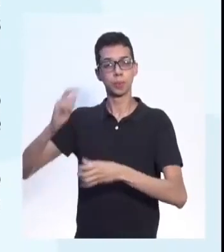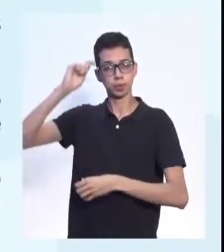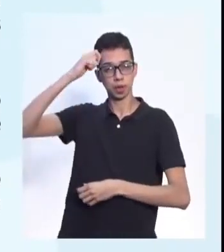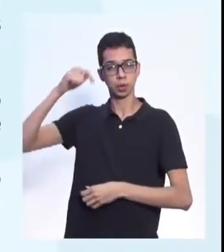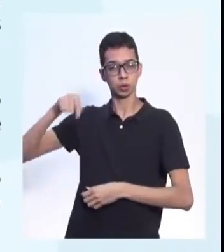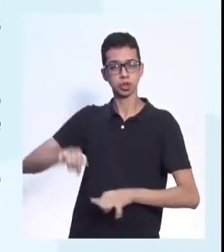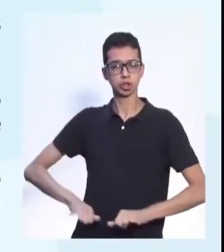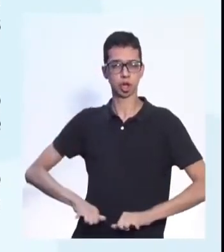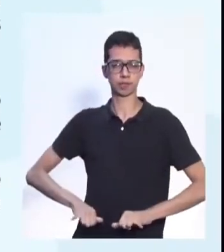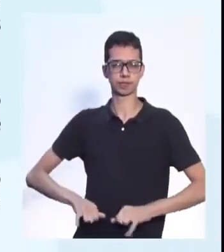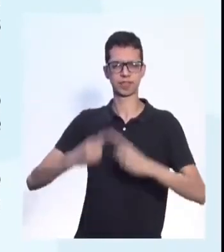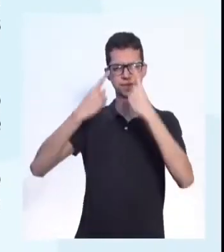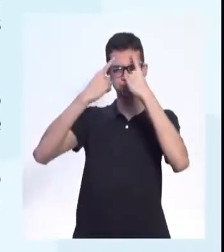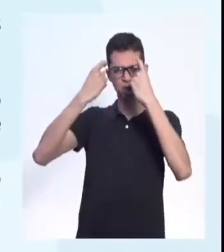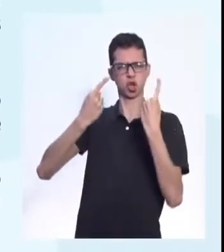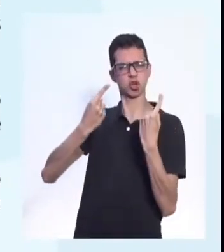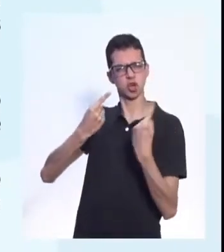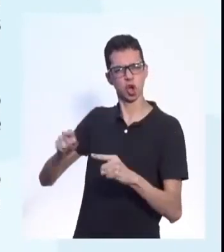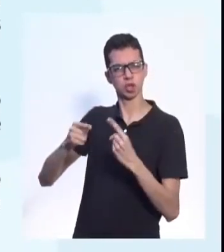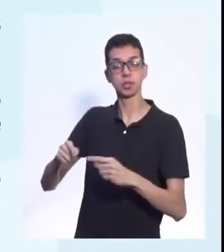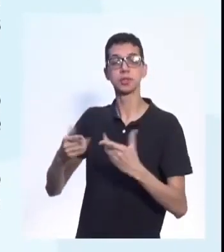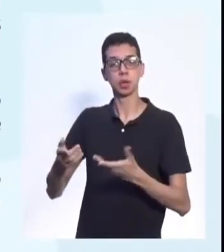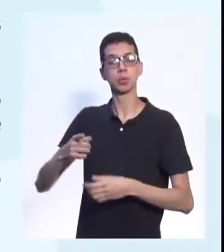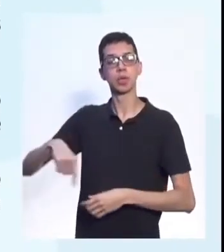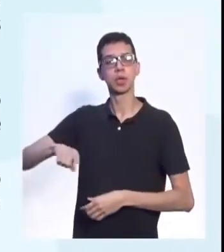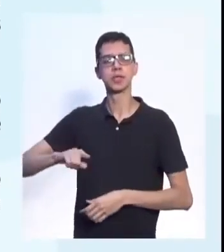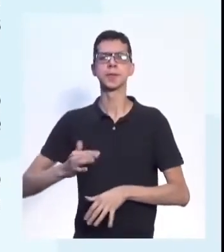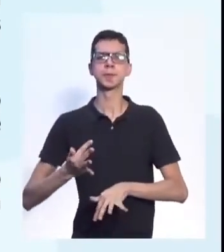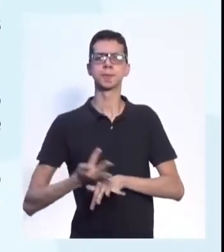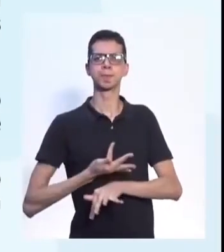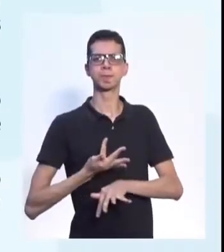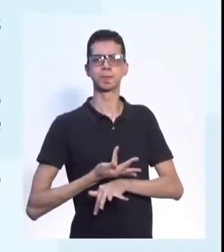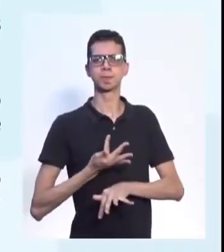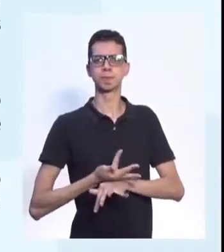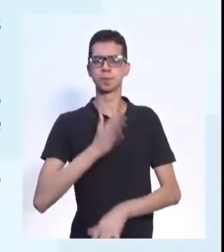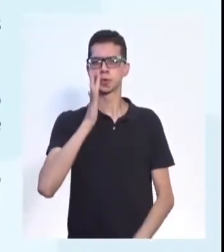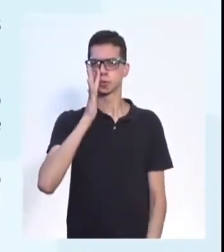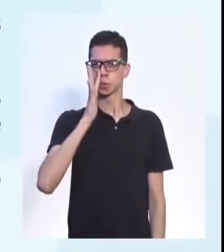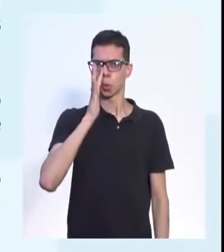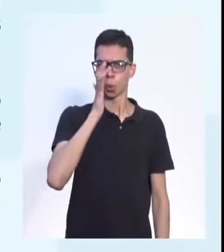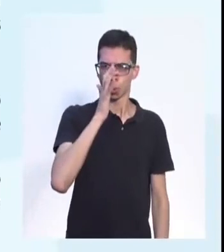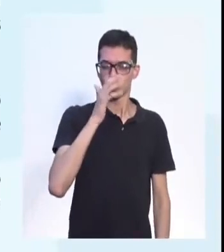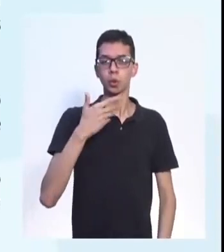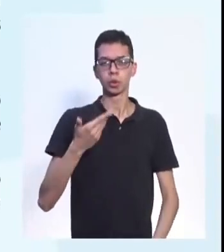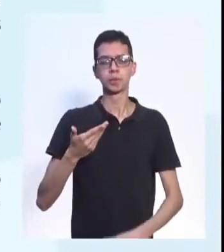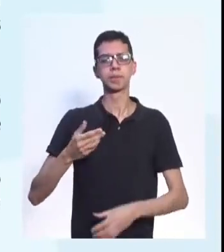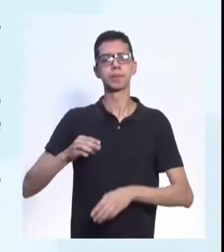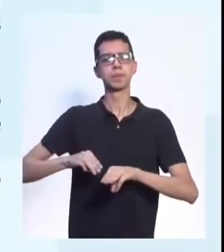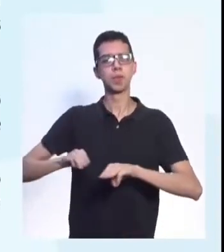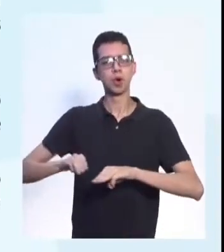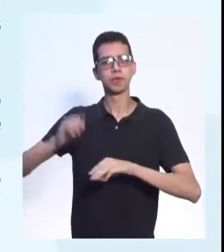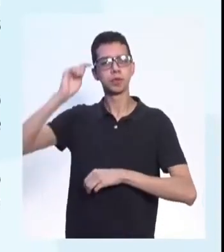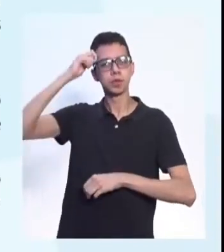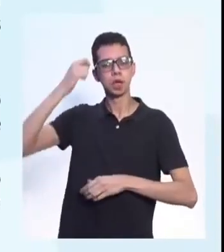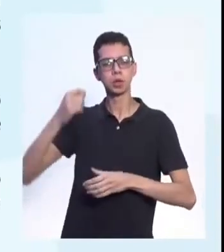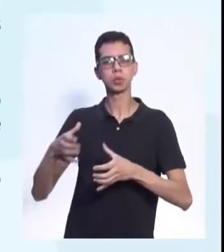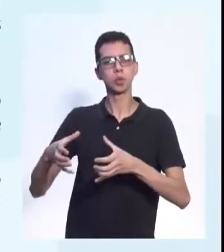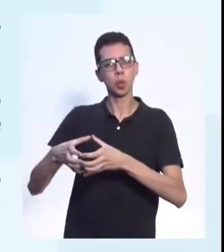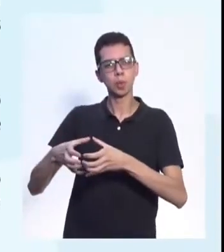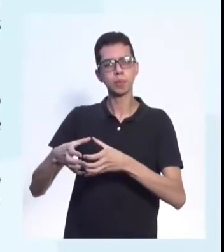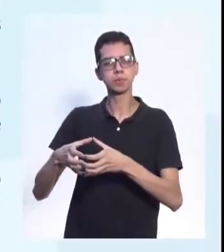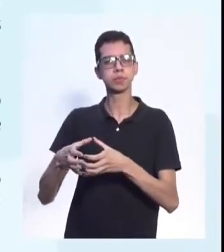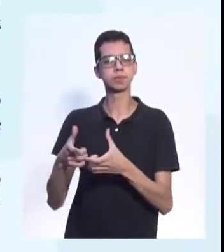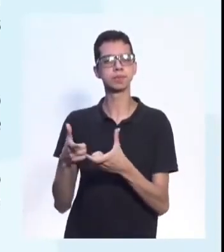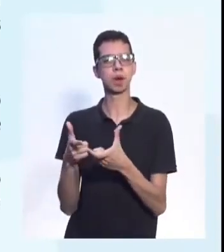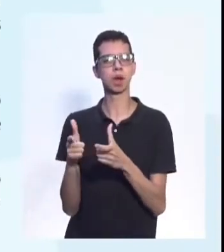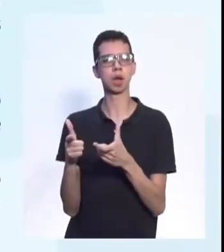forma de resistência. E aí o movimento negro ele foi se fortalecendo, foi crescendo, né? E justamente a